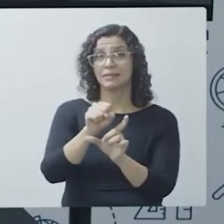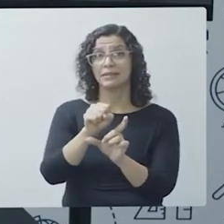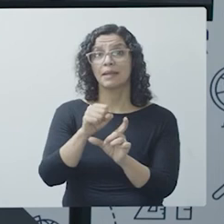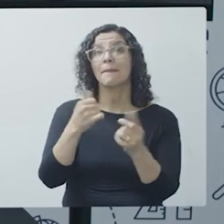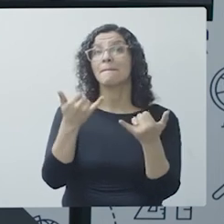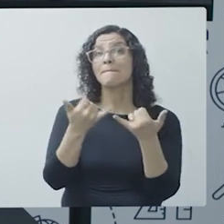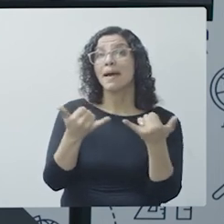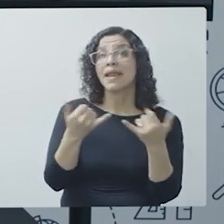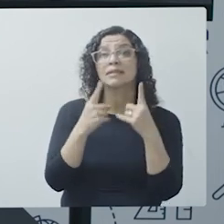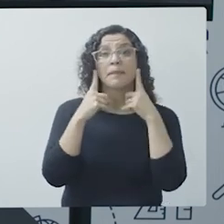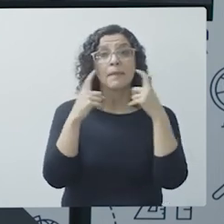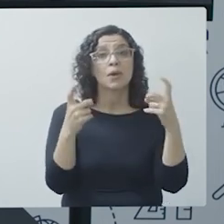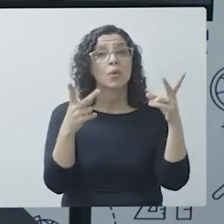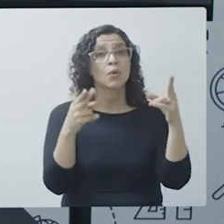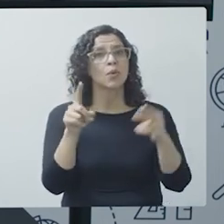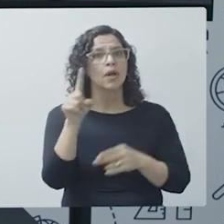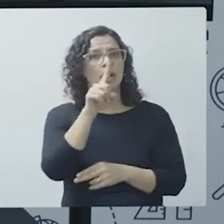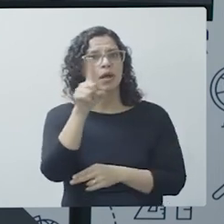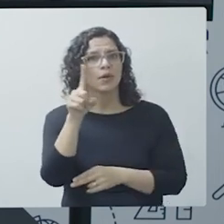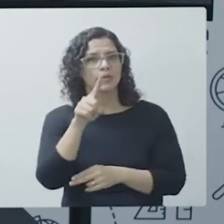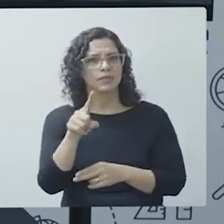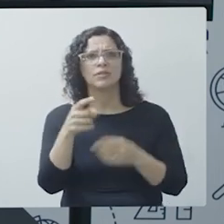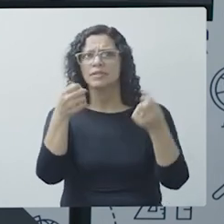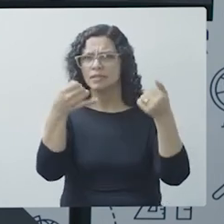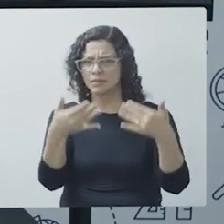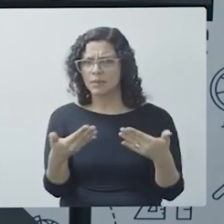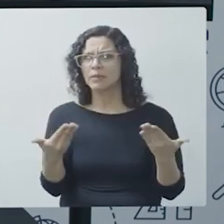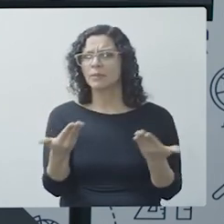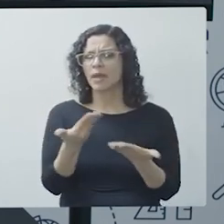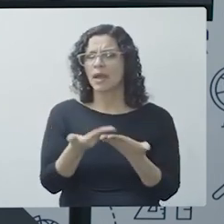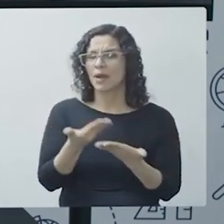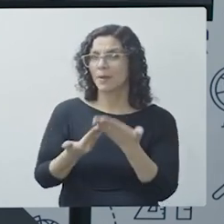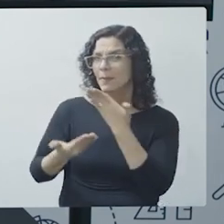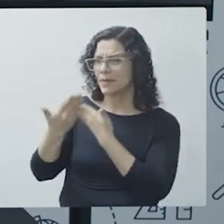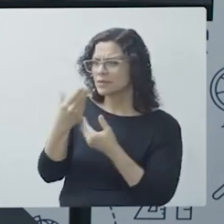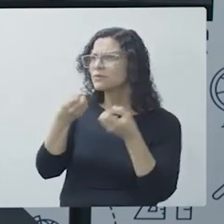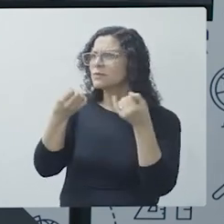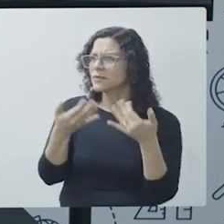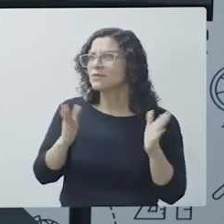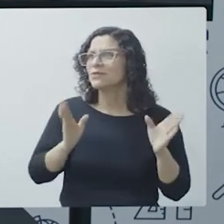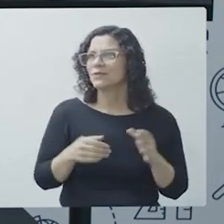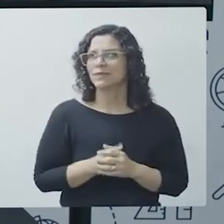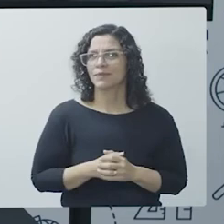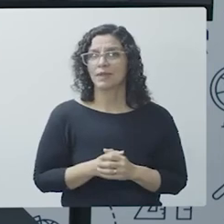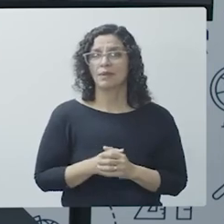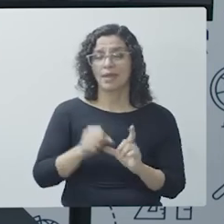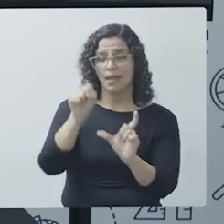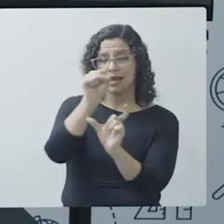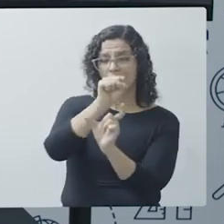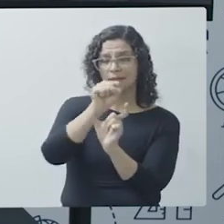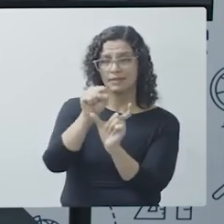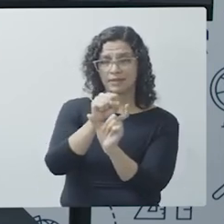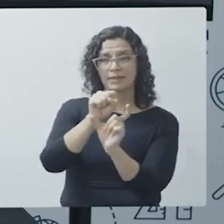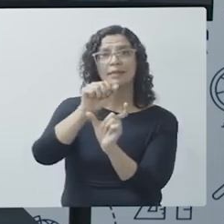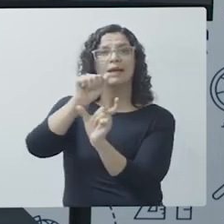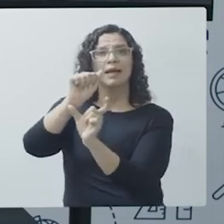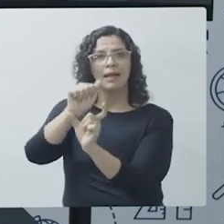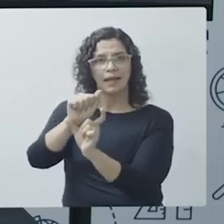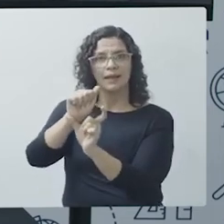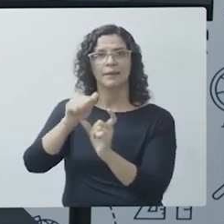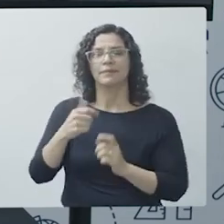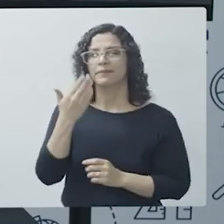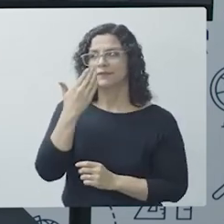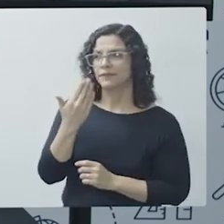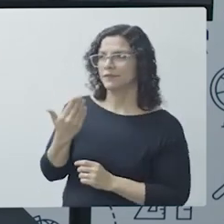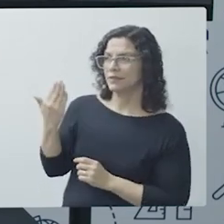S e tem som de Z. Nós já falamos sobre isso em outras aulas. É a letra